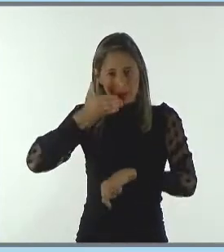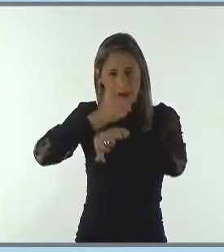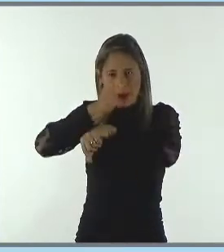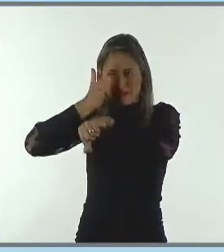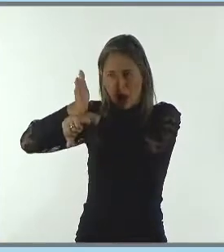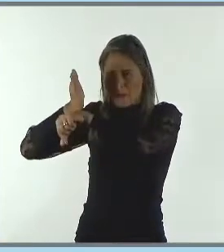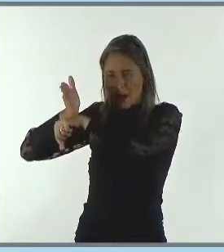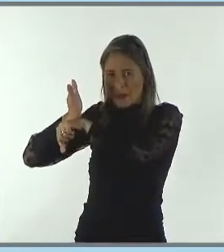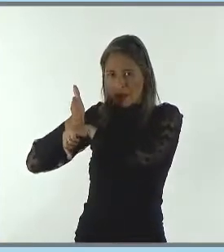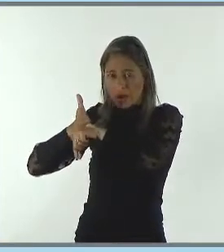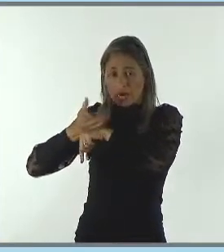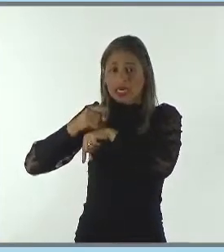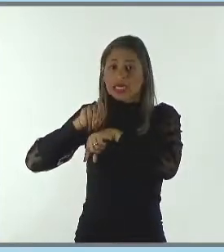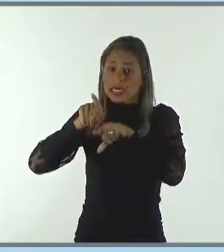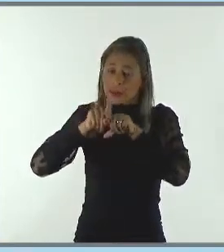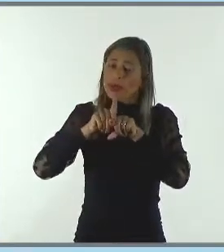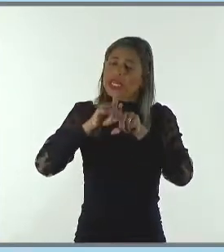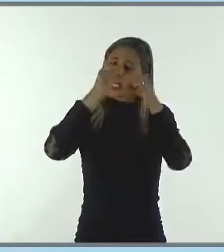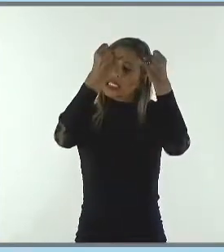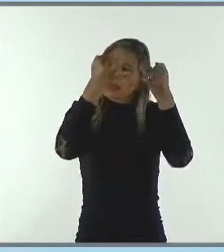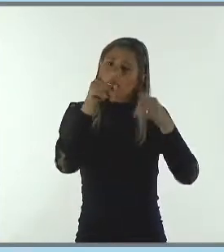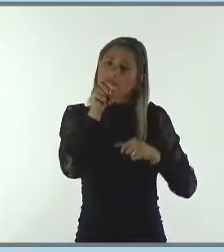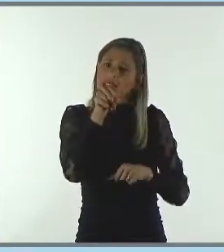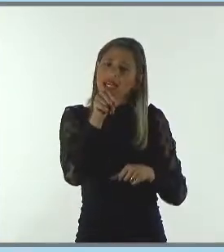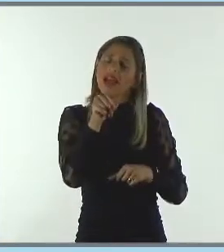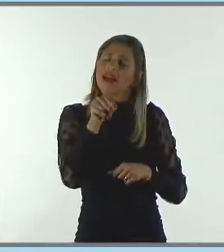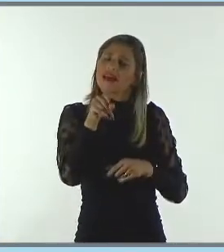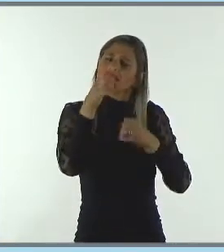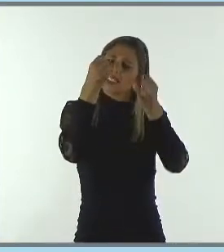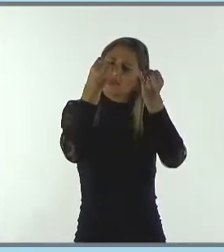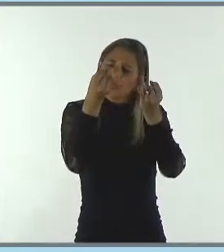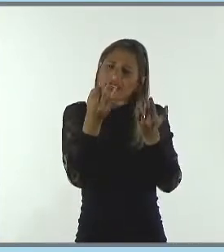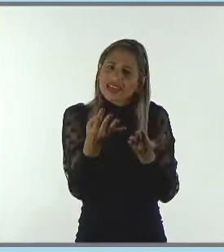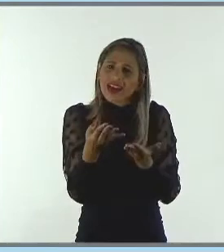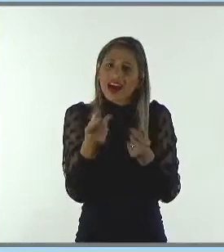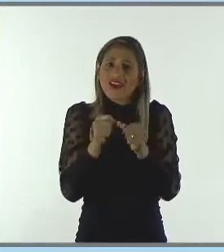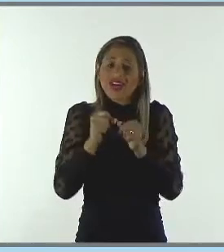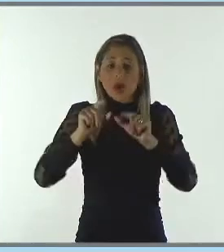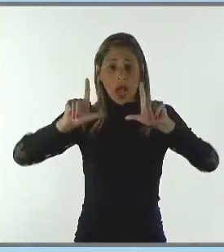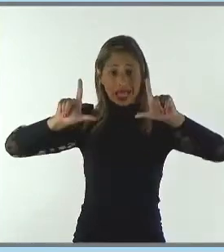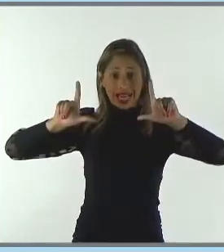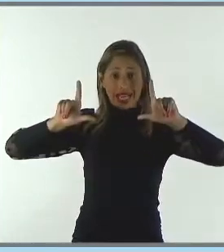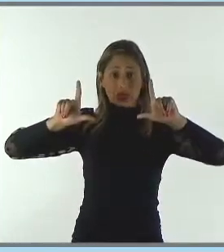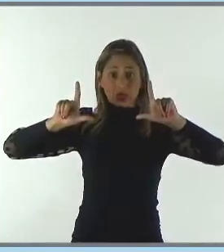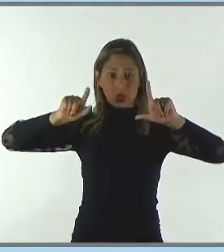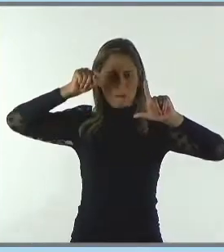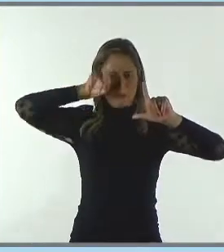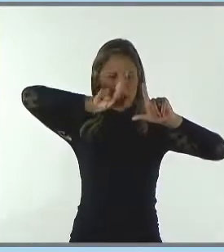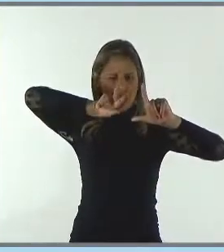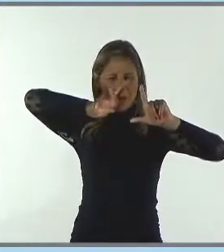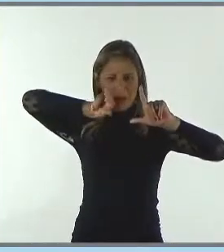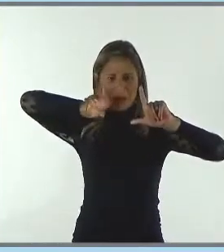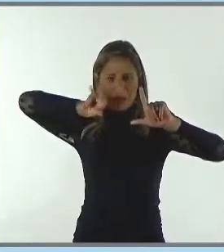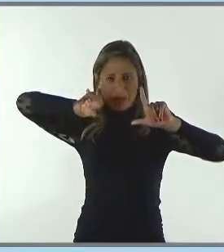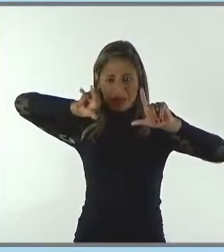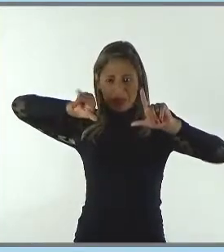que poderiam tecer sobre ela comentários, até criarmos um retrato multifacetado. E eu acho que